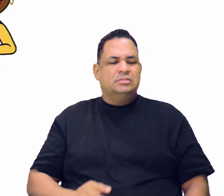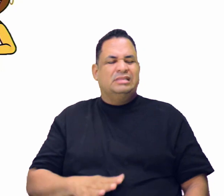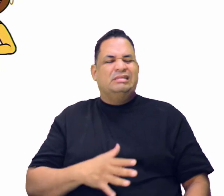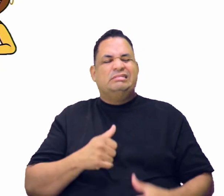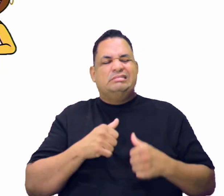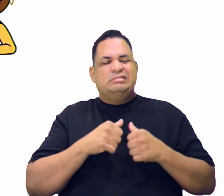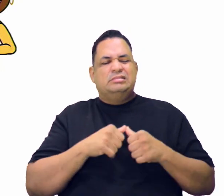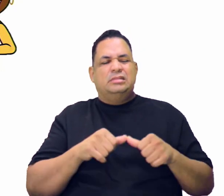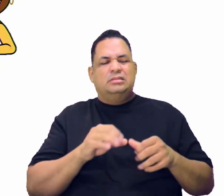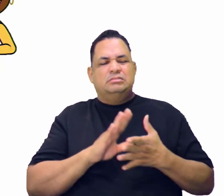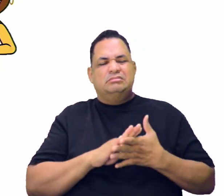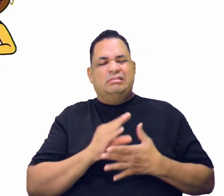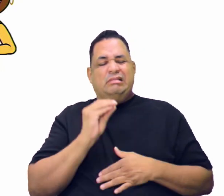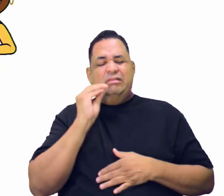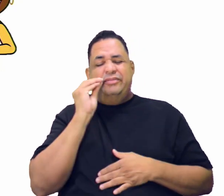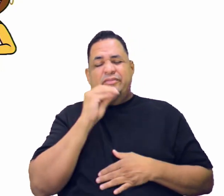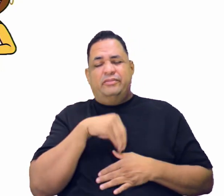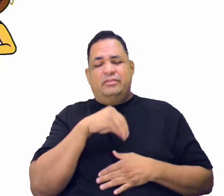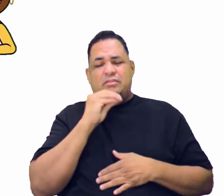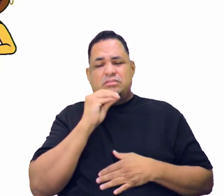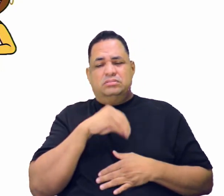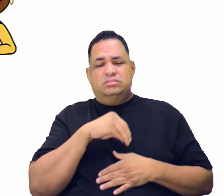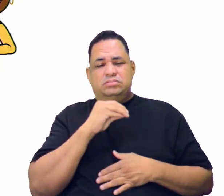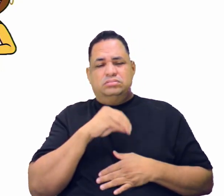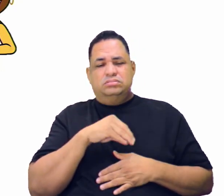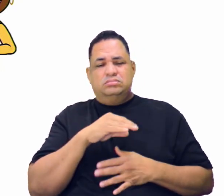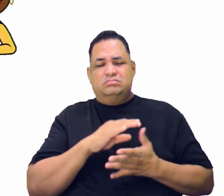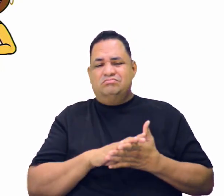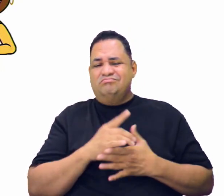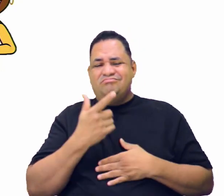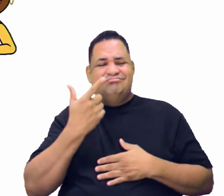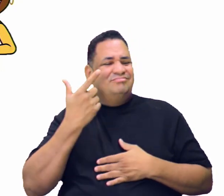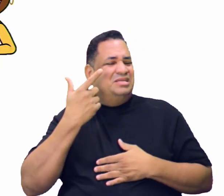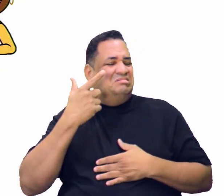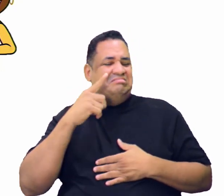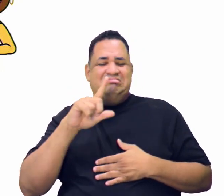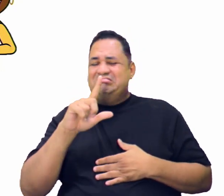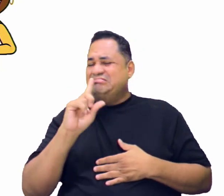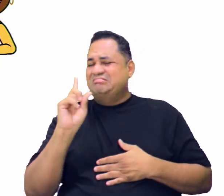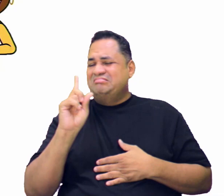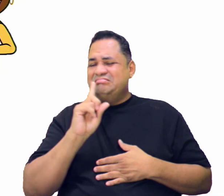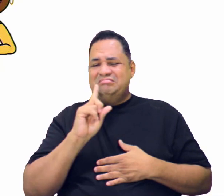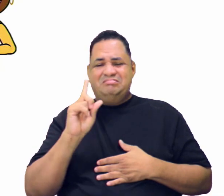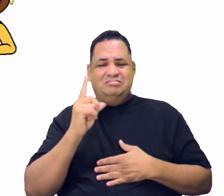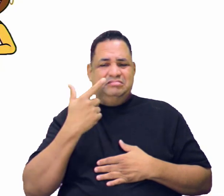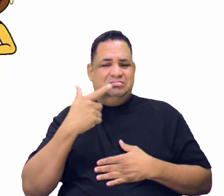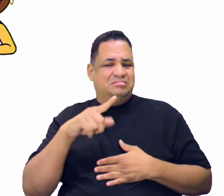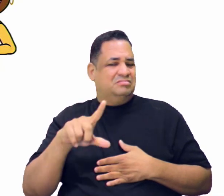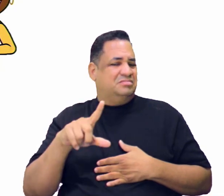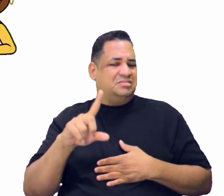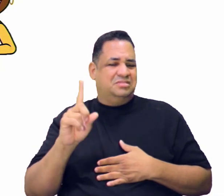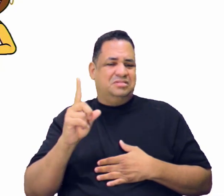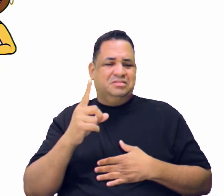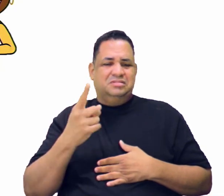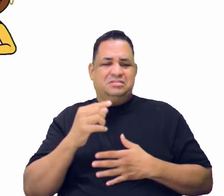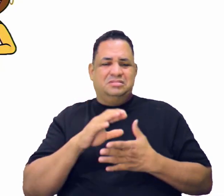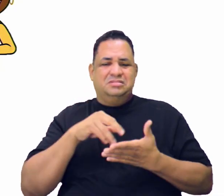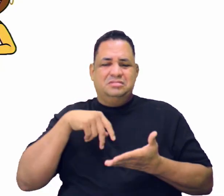tão fraco que mal podia caminhar. Estava